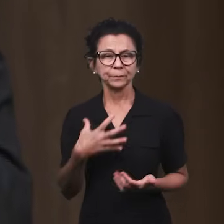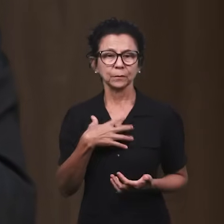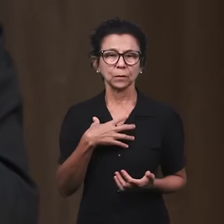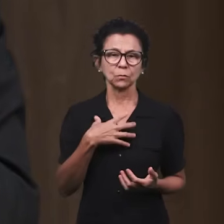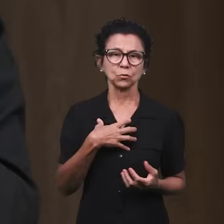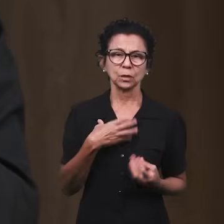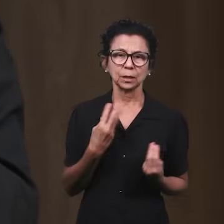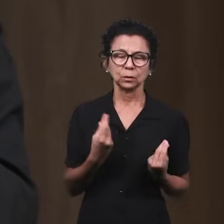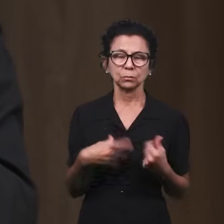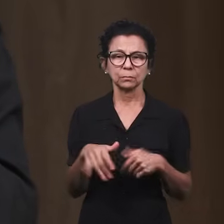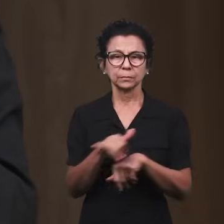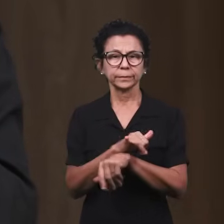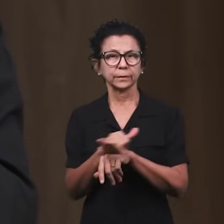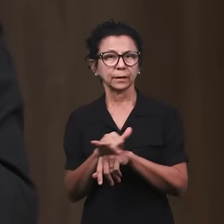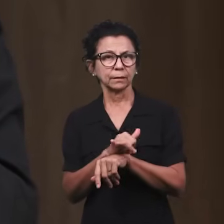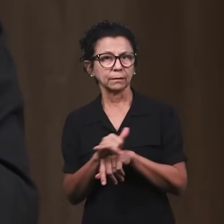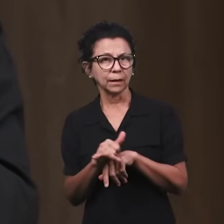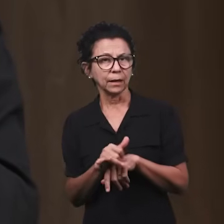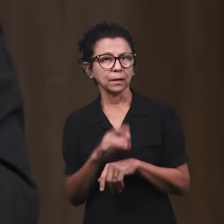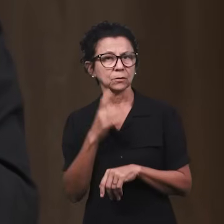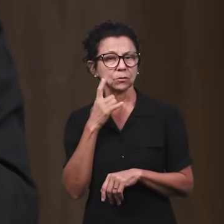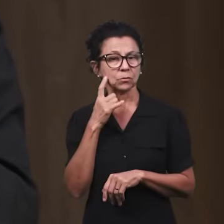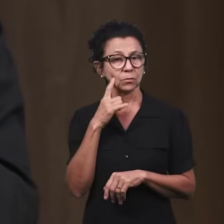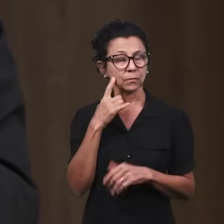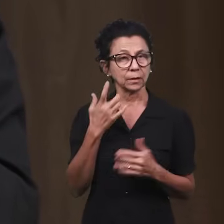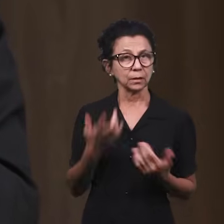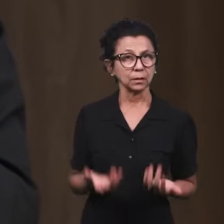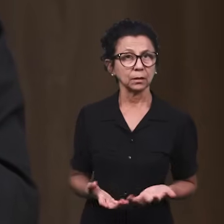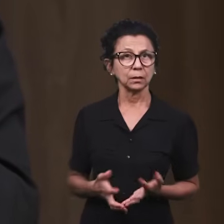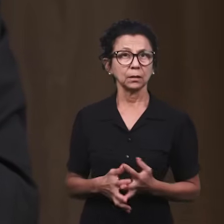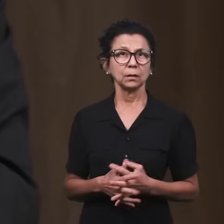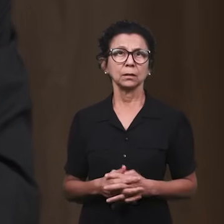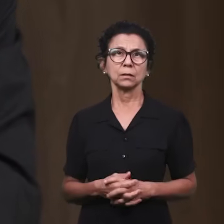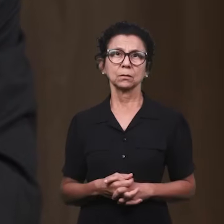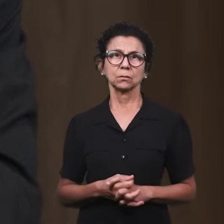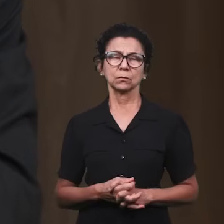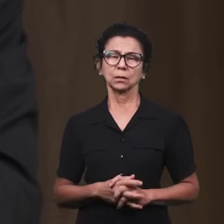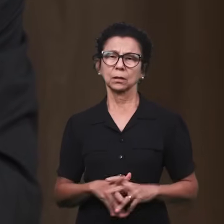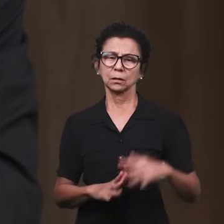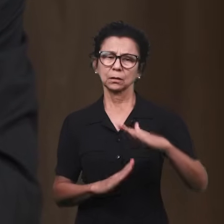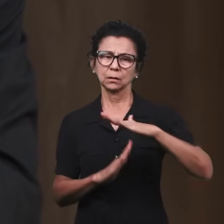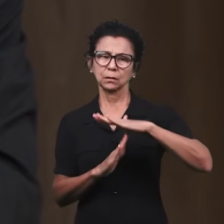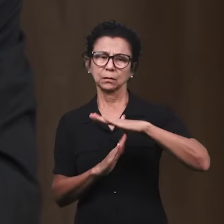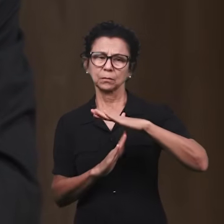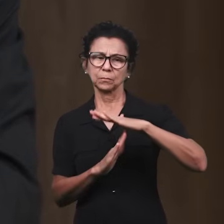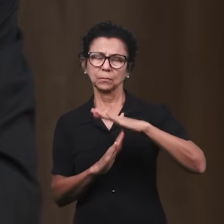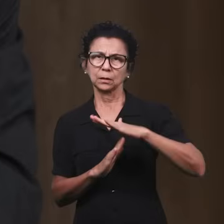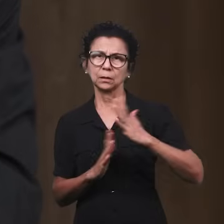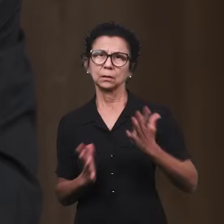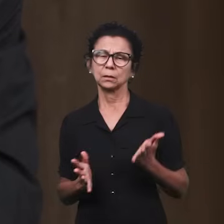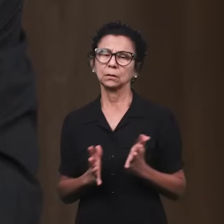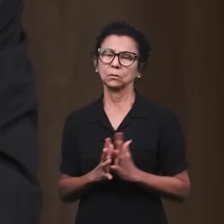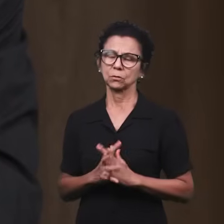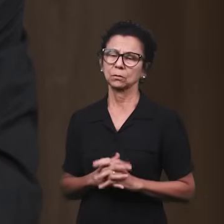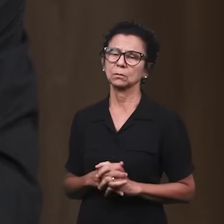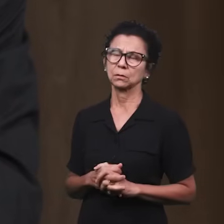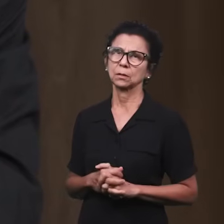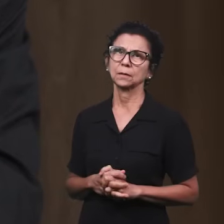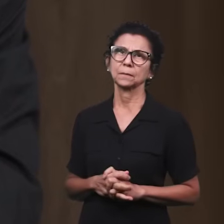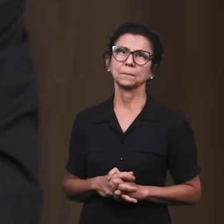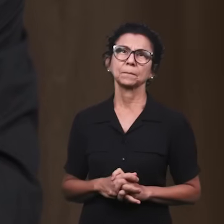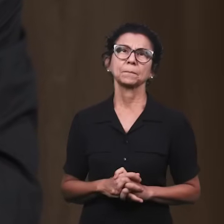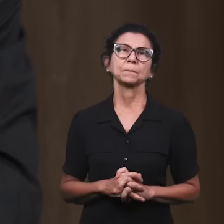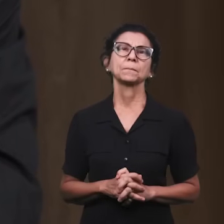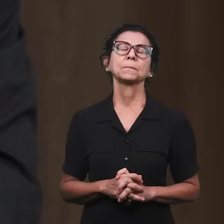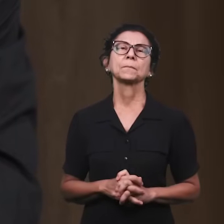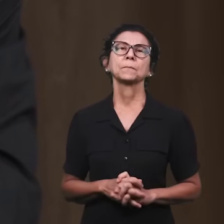gente... cuidar bem disso. Acho que um ponto que a gente podia falar daqui a pouco é sobre limite. E essas 3 fases que você falou, mas